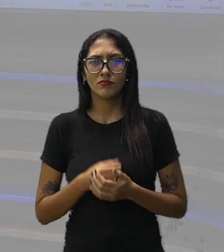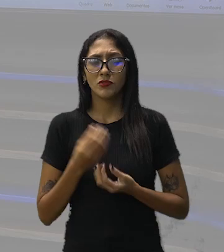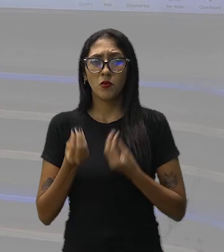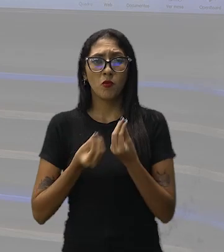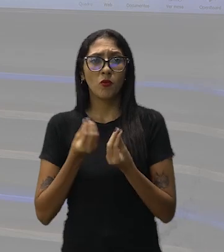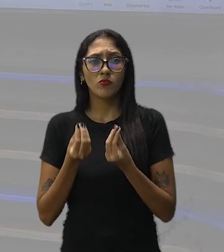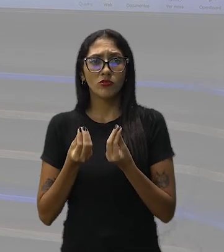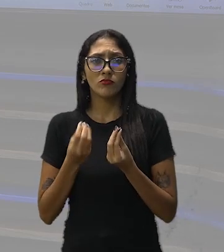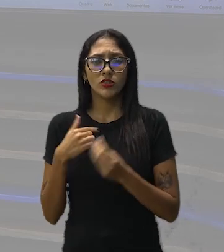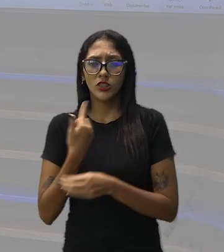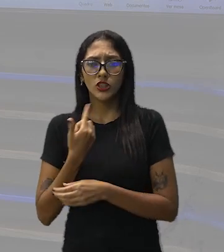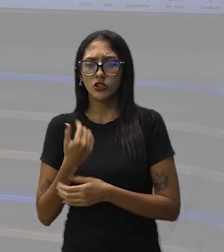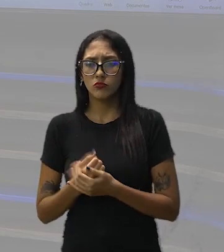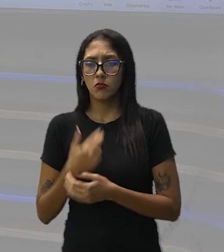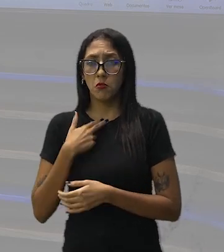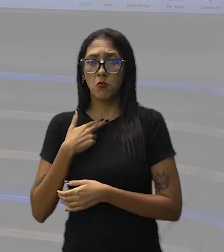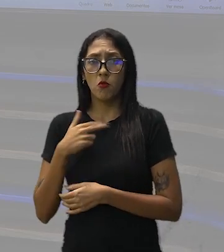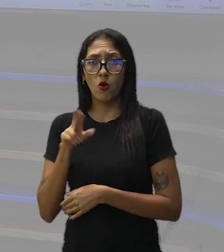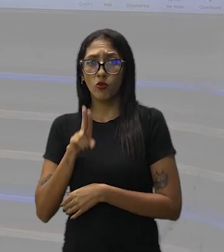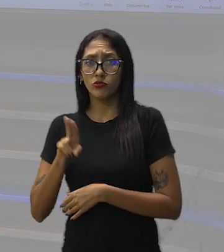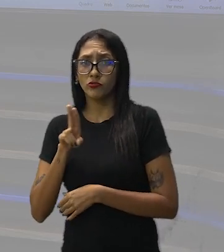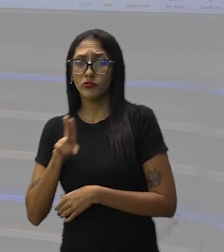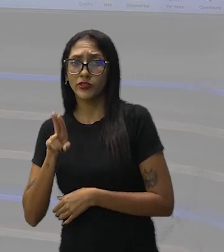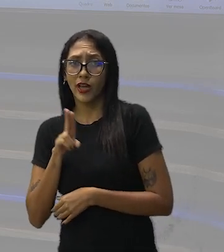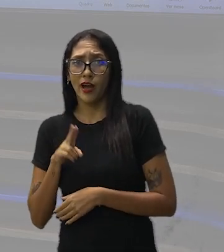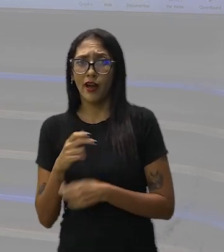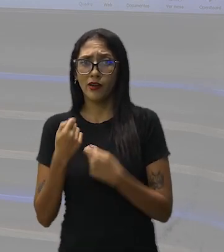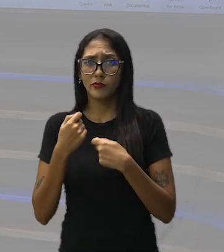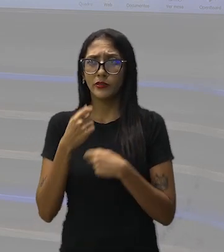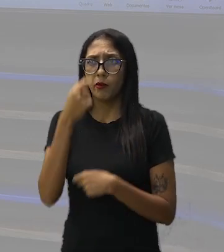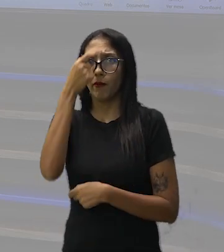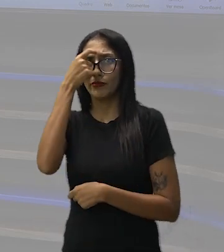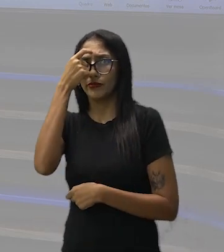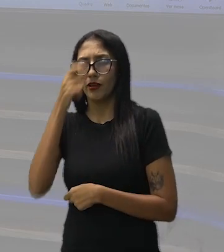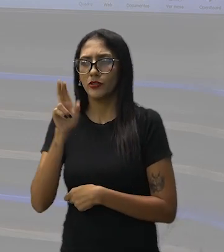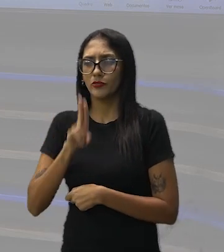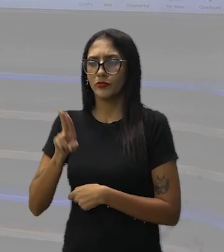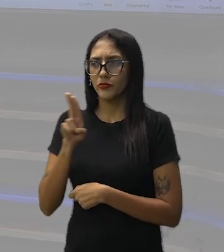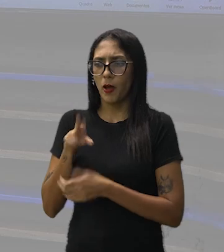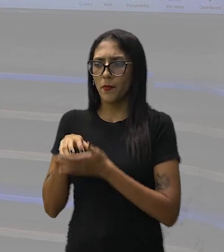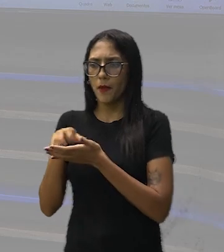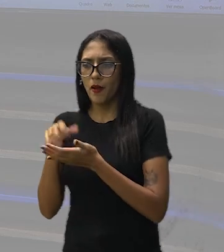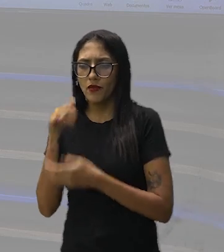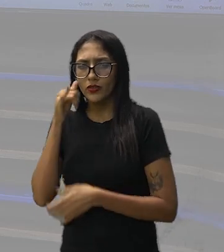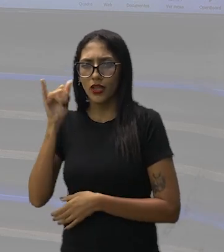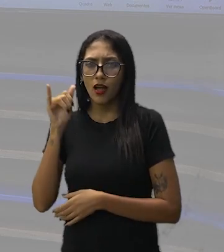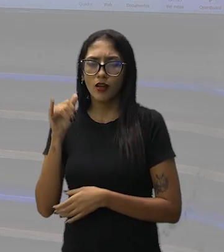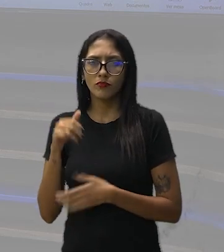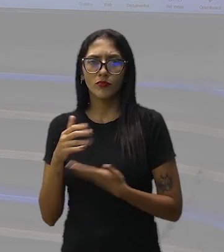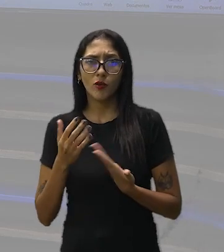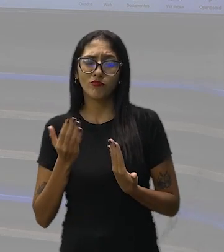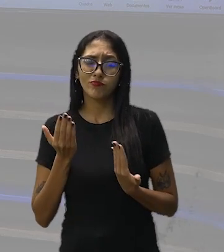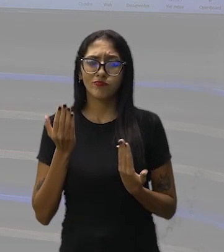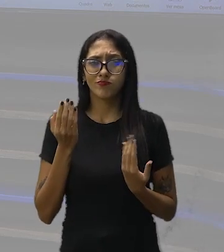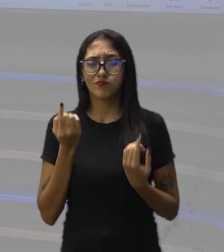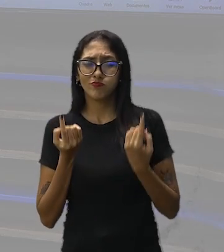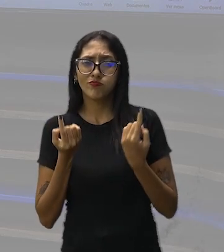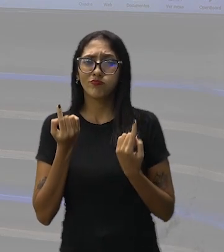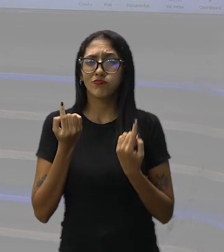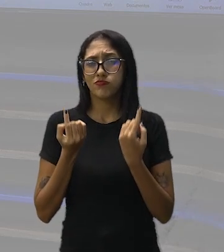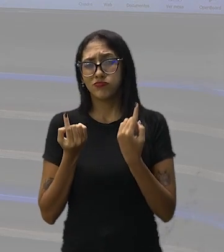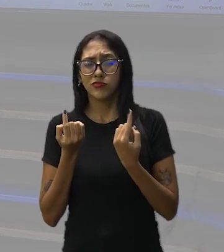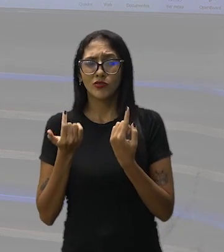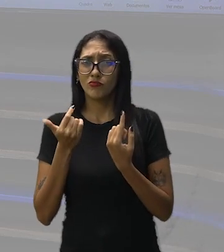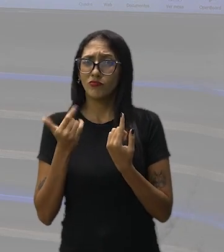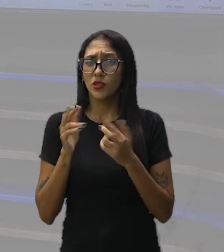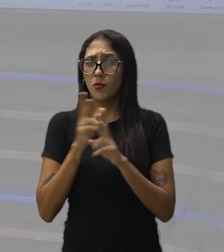utilizar o transporte público, porque você está pensando consciente, para ir a pé? Não necessariamente existe uma relação